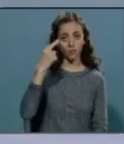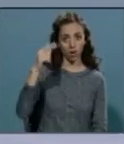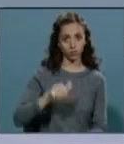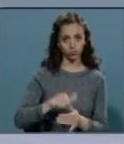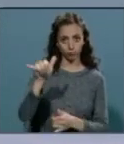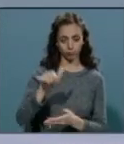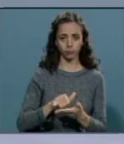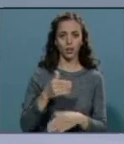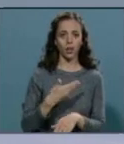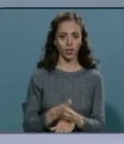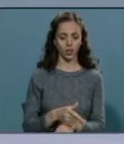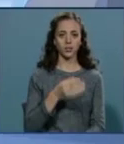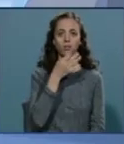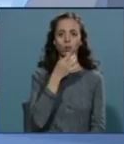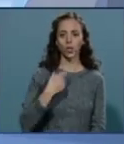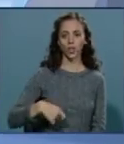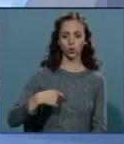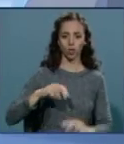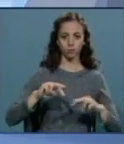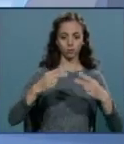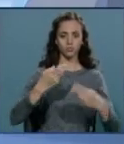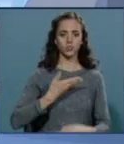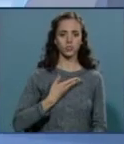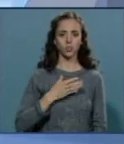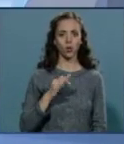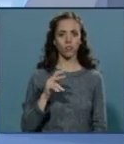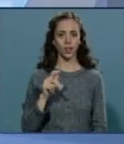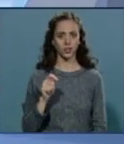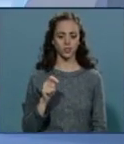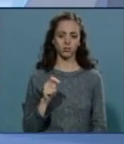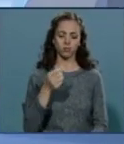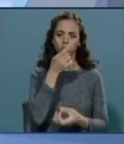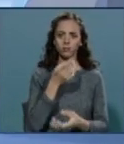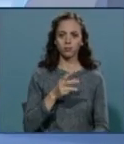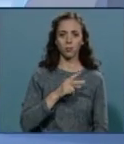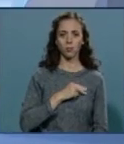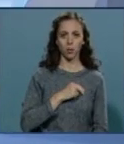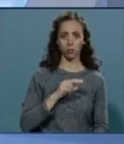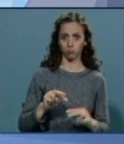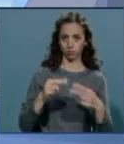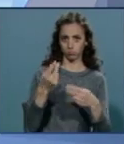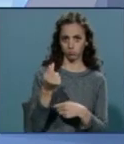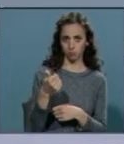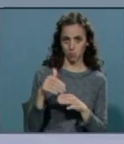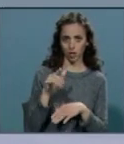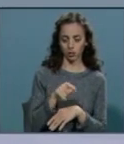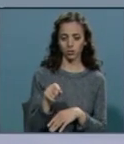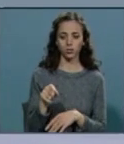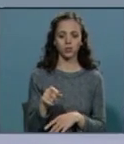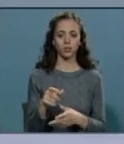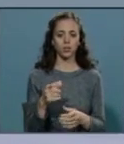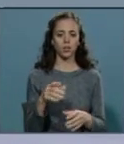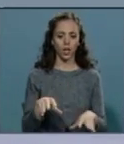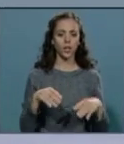desta época em atraso muito bem falou-se que o nacional sub-18 alguma diferença indicaria um digamos assim um prémio de serviço e um compromisso da